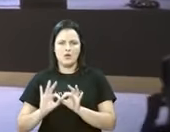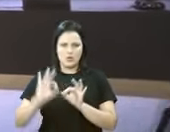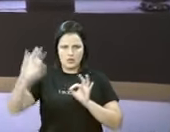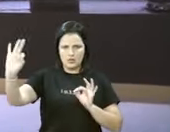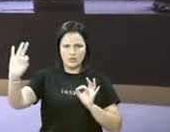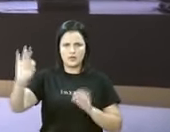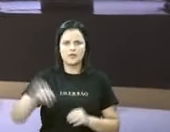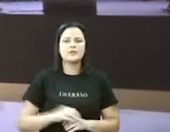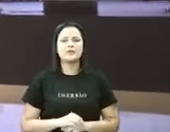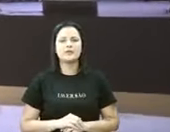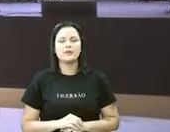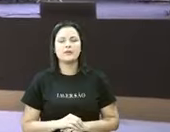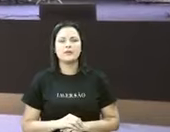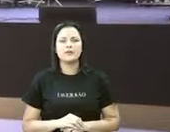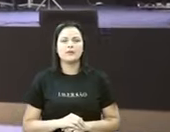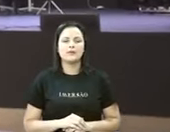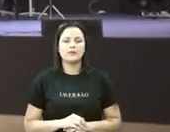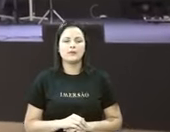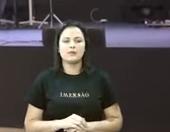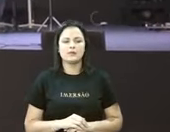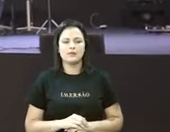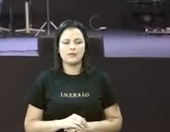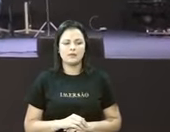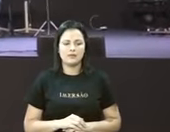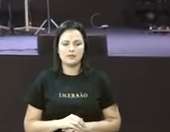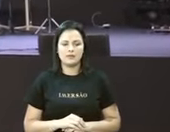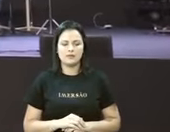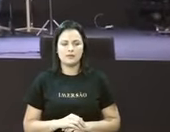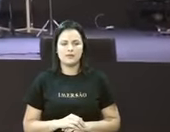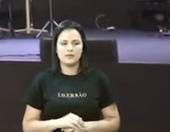eu. Na rua, é sim. Ah, para.